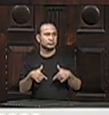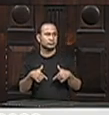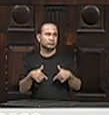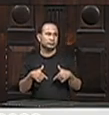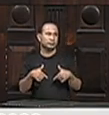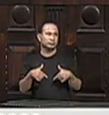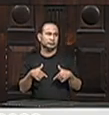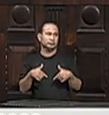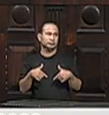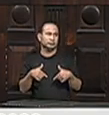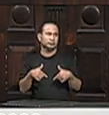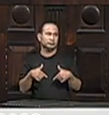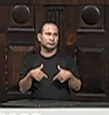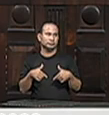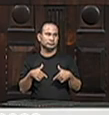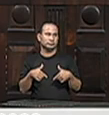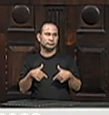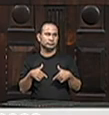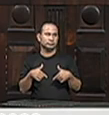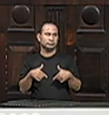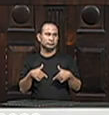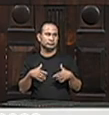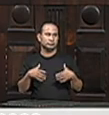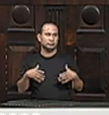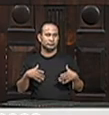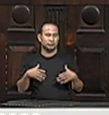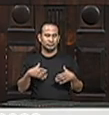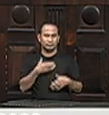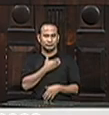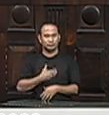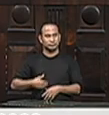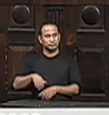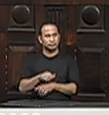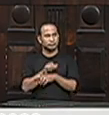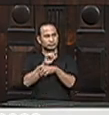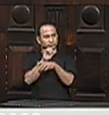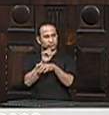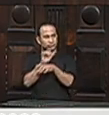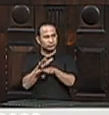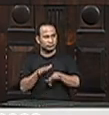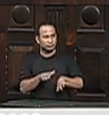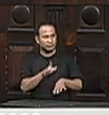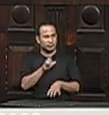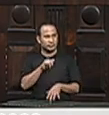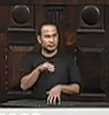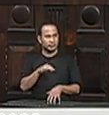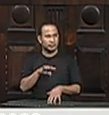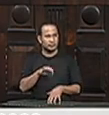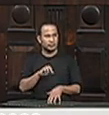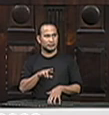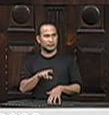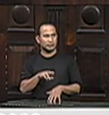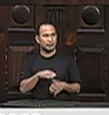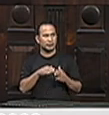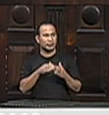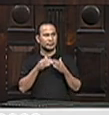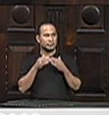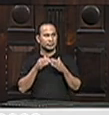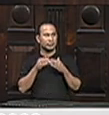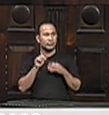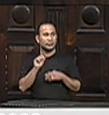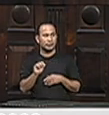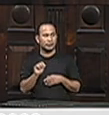alheio àquilo que está sofrendo hoje o servidor público, que até agora não recebeu os seus salários e